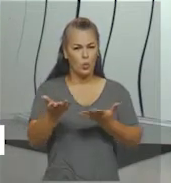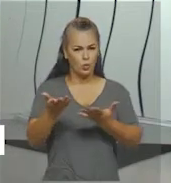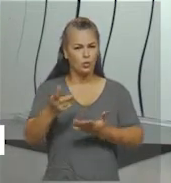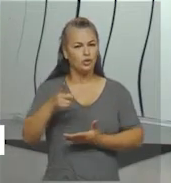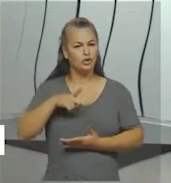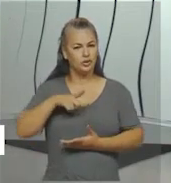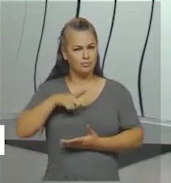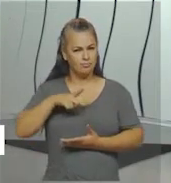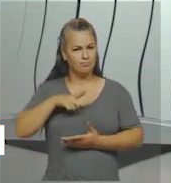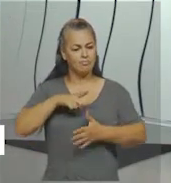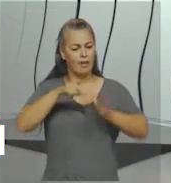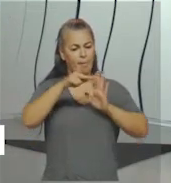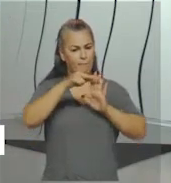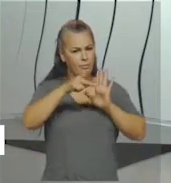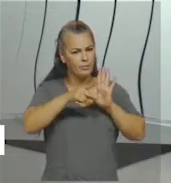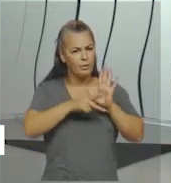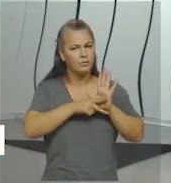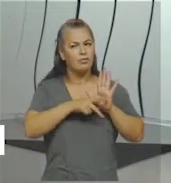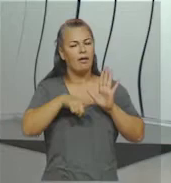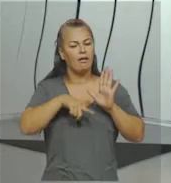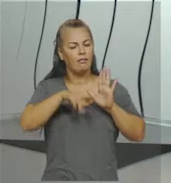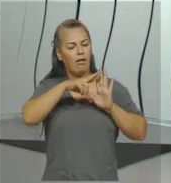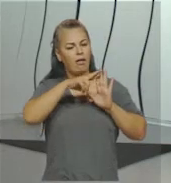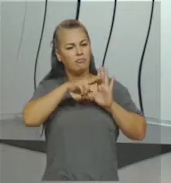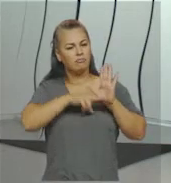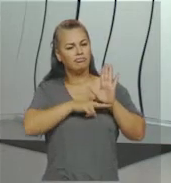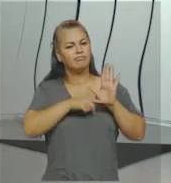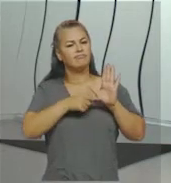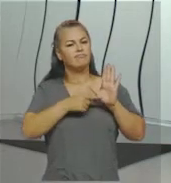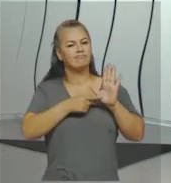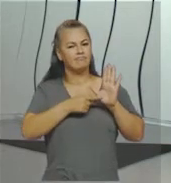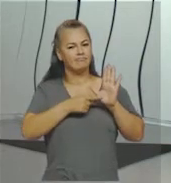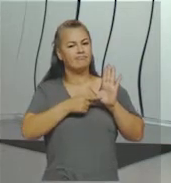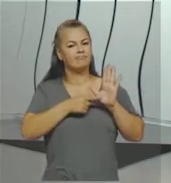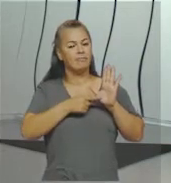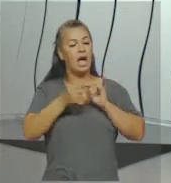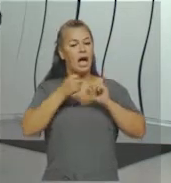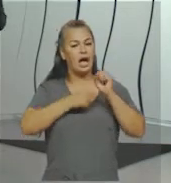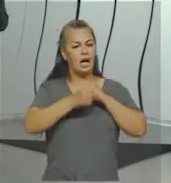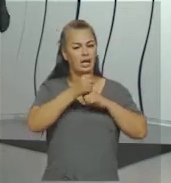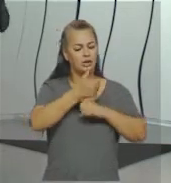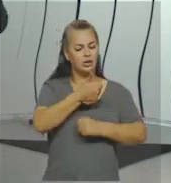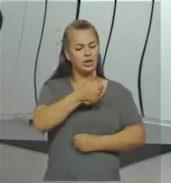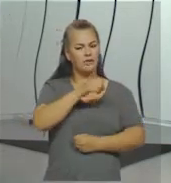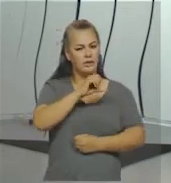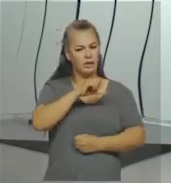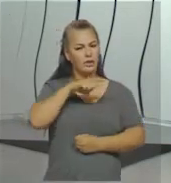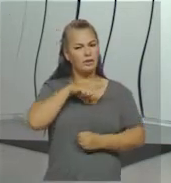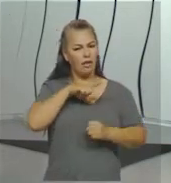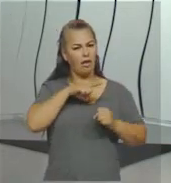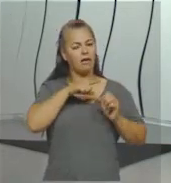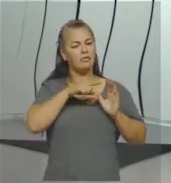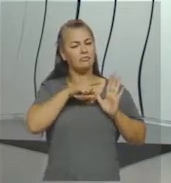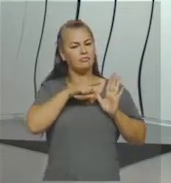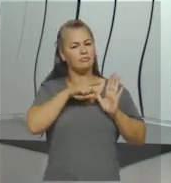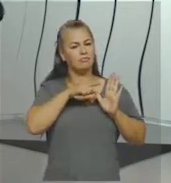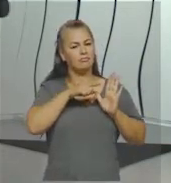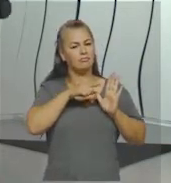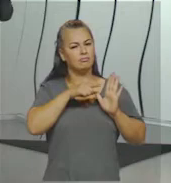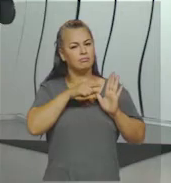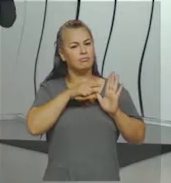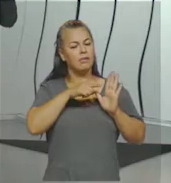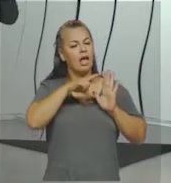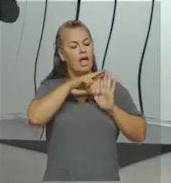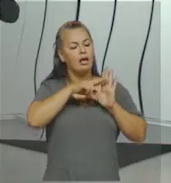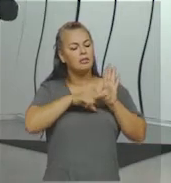regulamenta, tá, gente, o uso dessas substâncias, ok? Que é de 98. E nós temos alguns países, por exemplo,